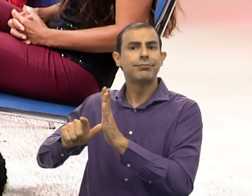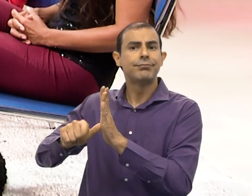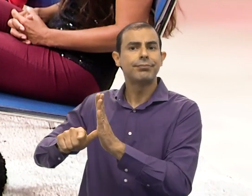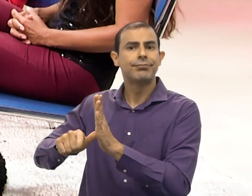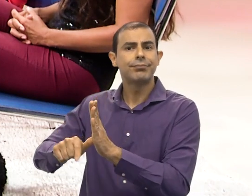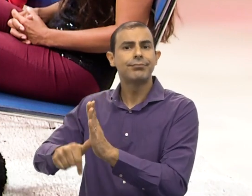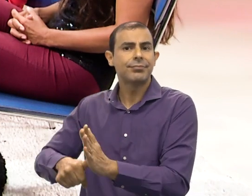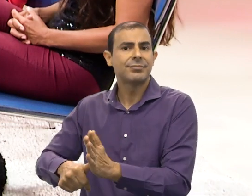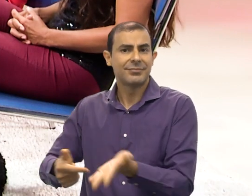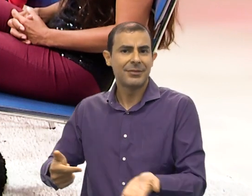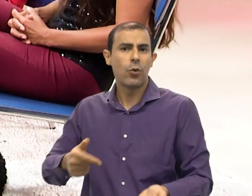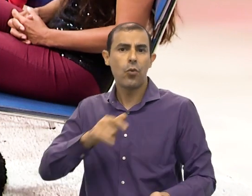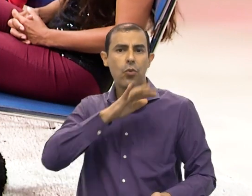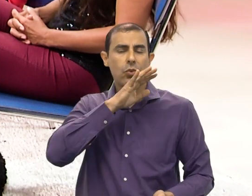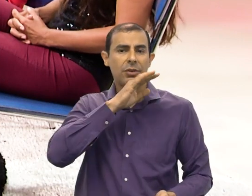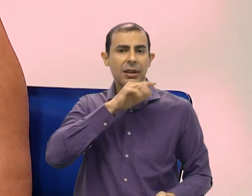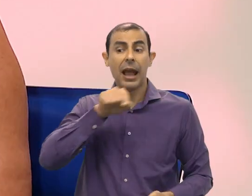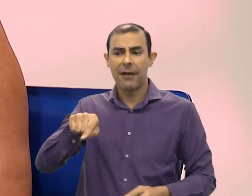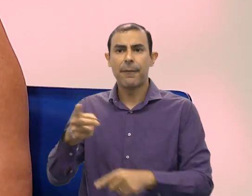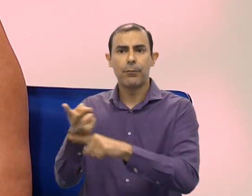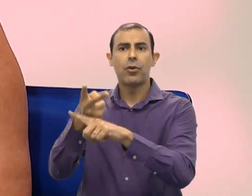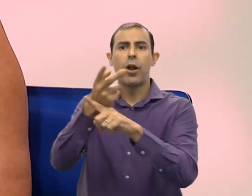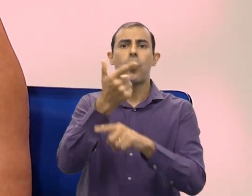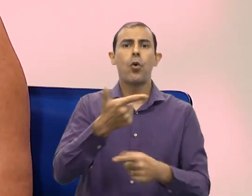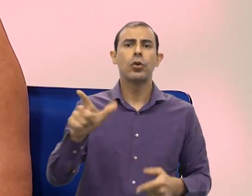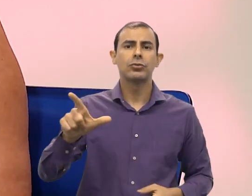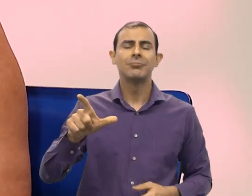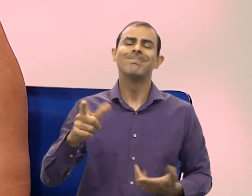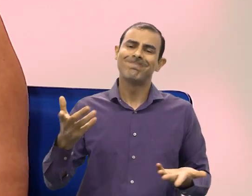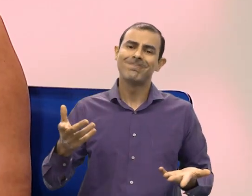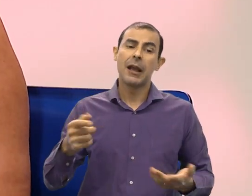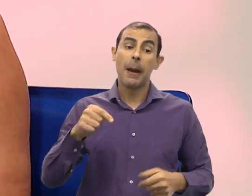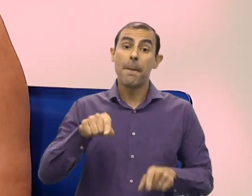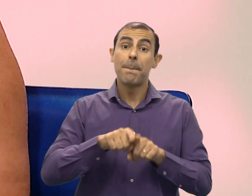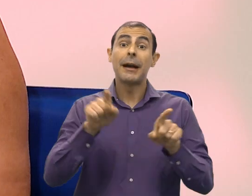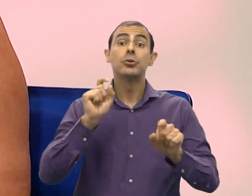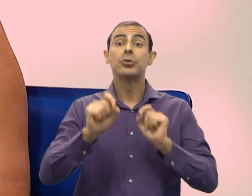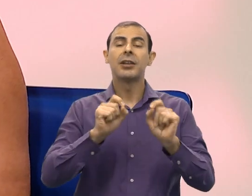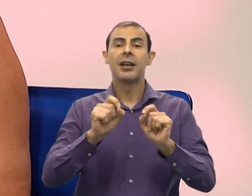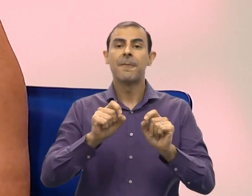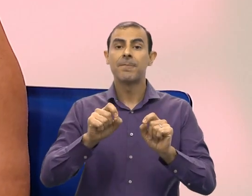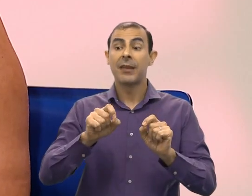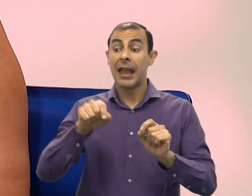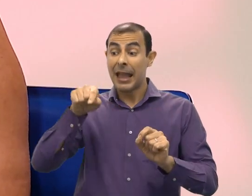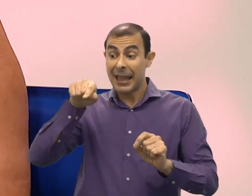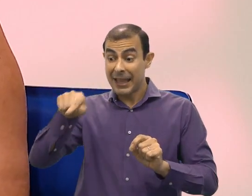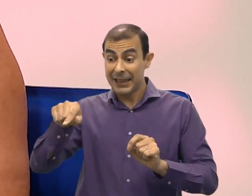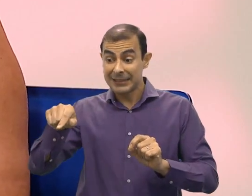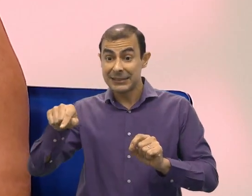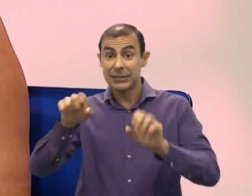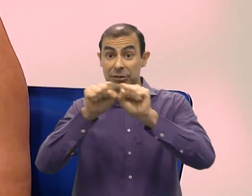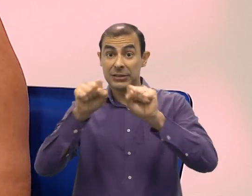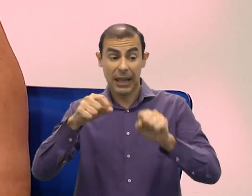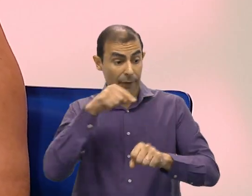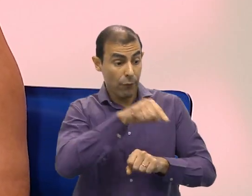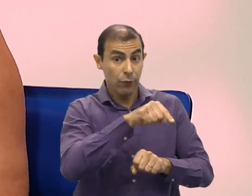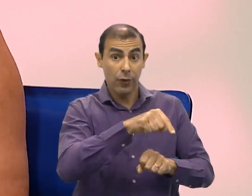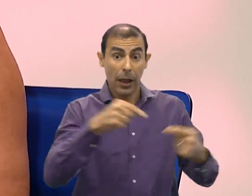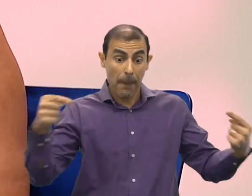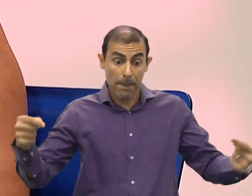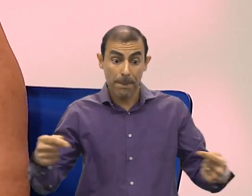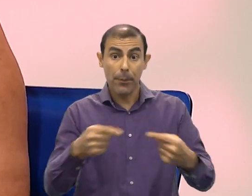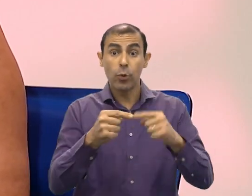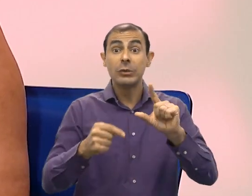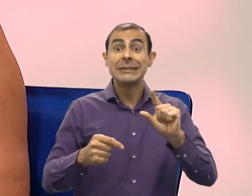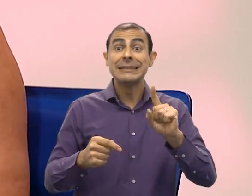paciente. Porque ele vai procurar outro? Vai. Mas às vezes aquele lá é 100% compatível. Eu vou encontrar um outro que seja